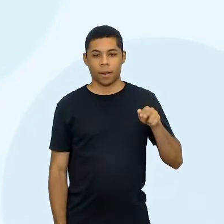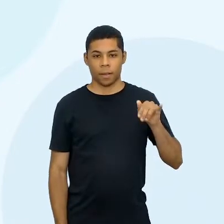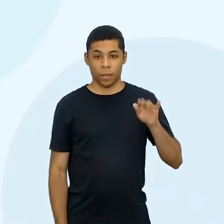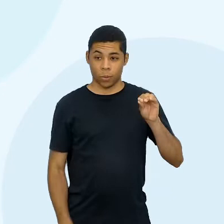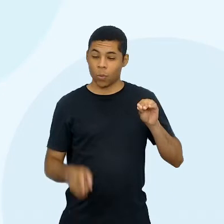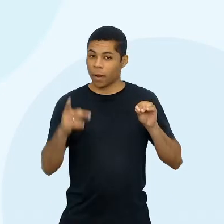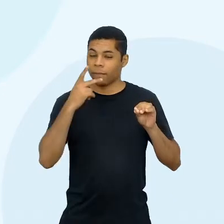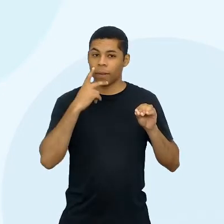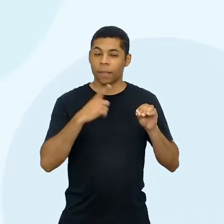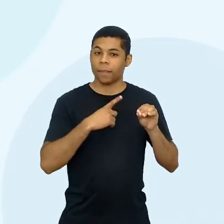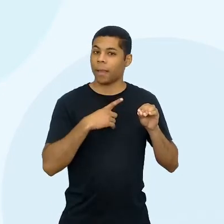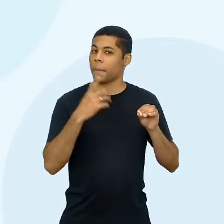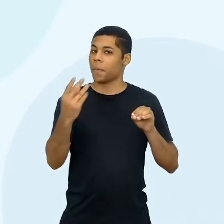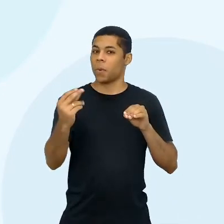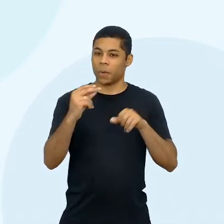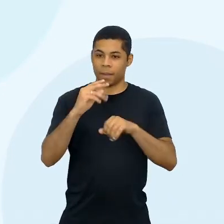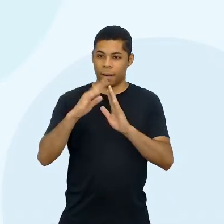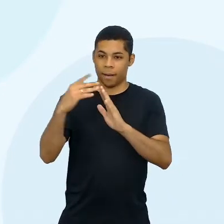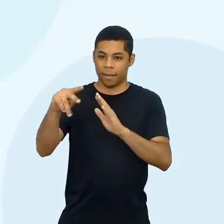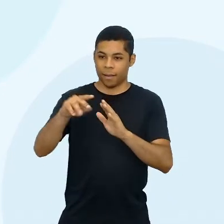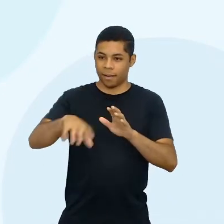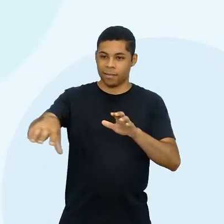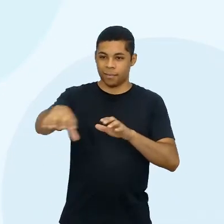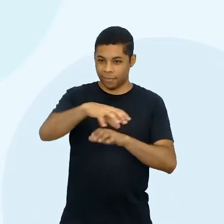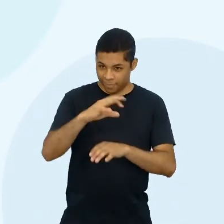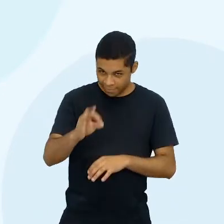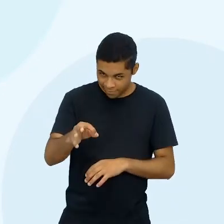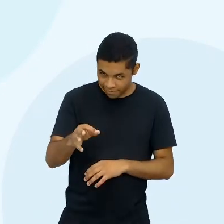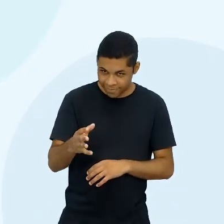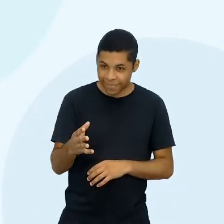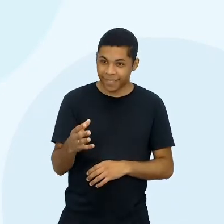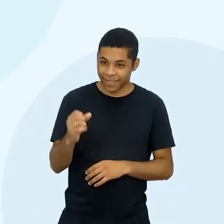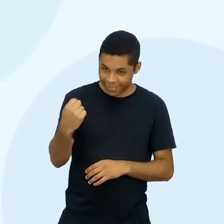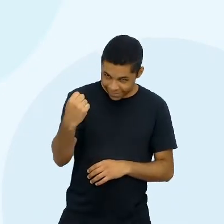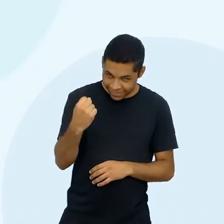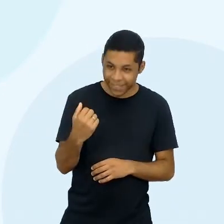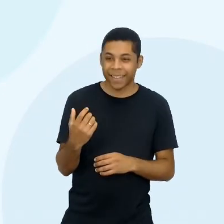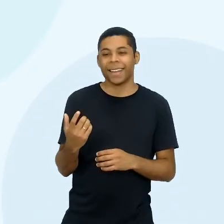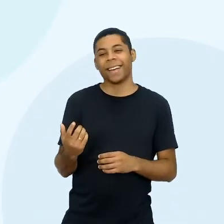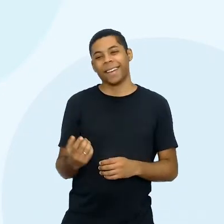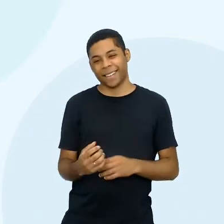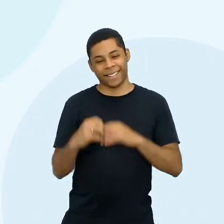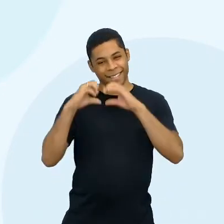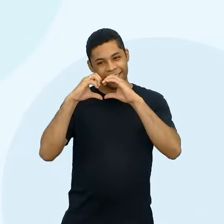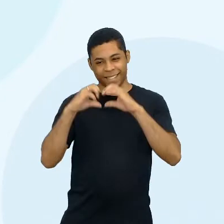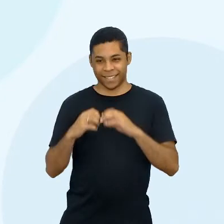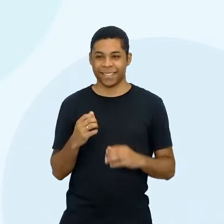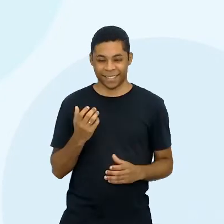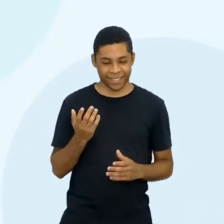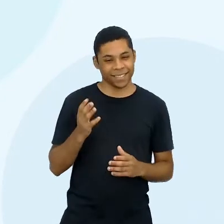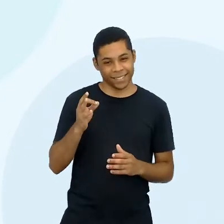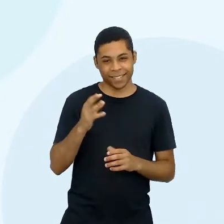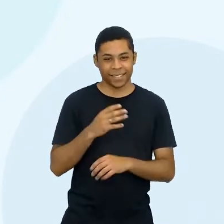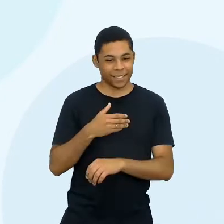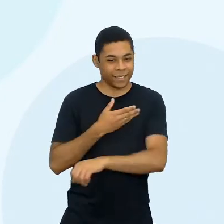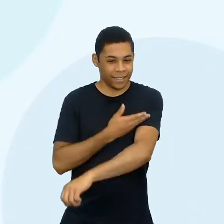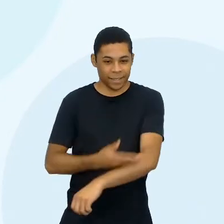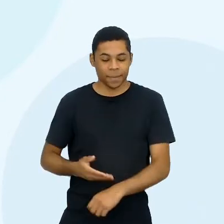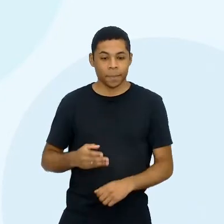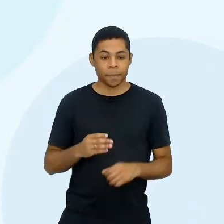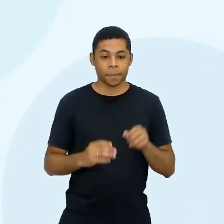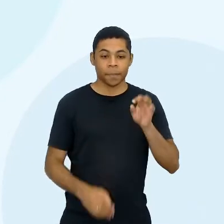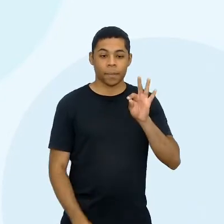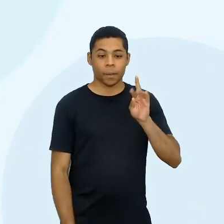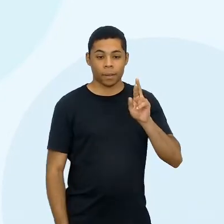de rocha de tranquito. É ou não é, Fefe? É isso aí, sempre fazendo o coraçãozinho, é isso aí, tá vendo aí, ó? O andesito é um tipo de